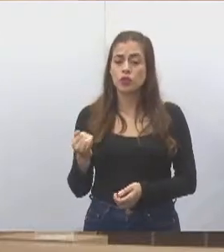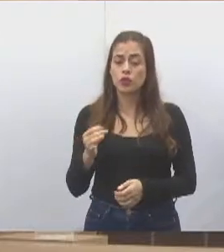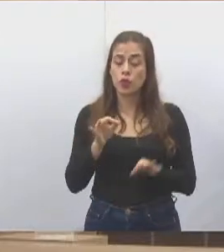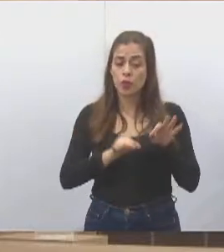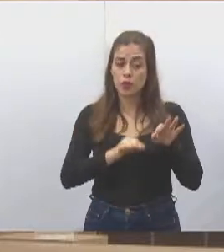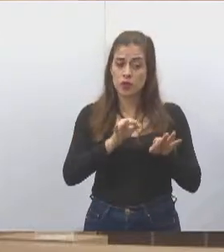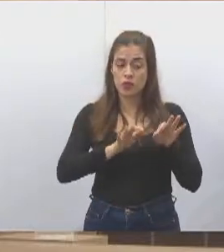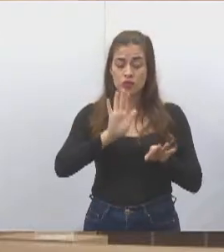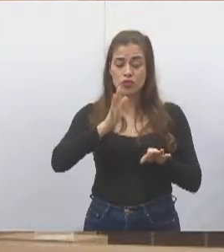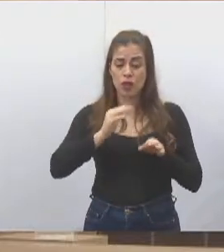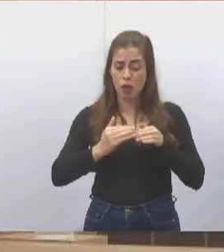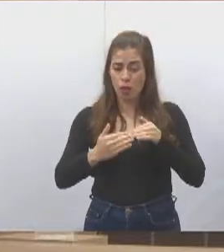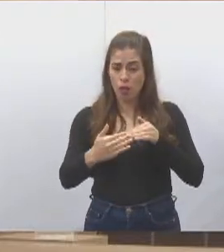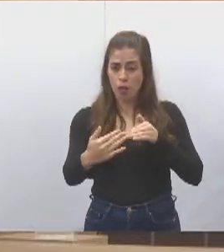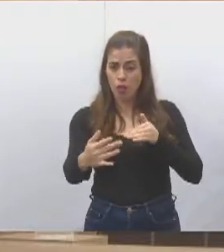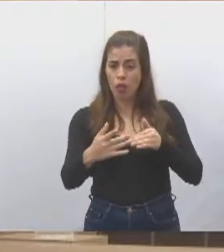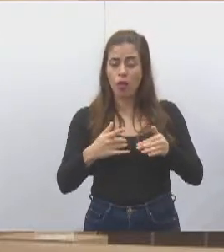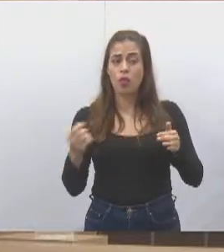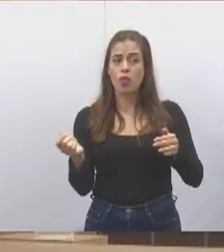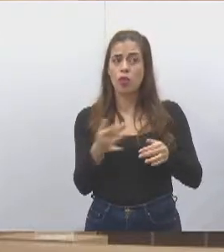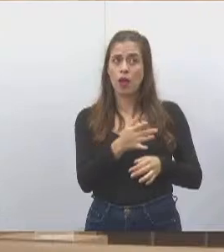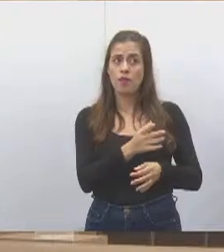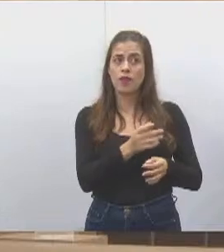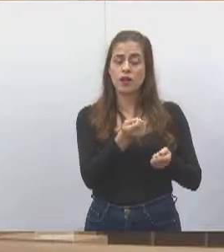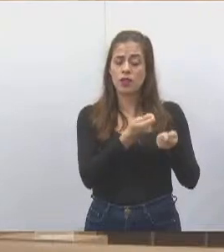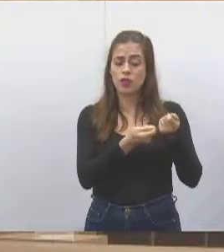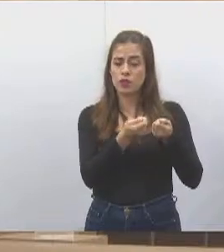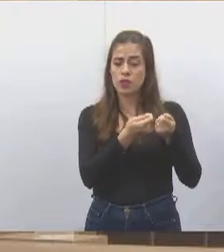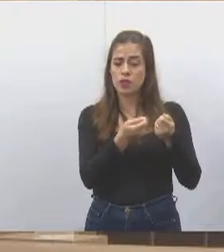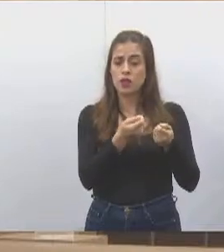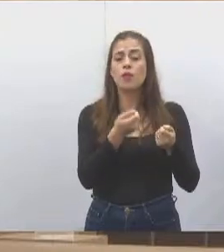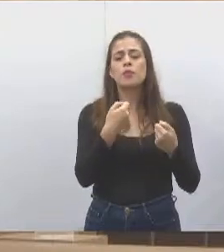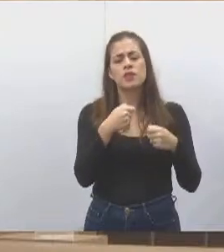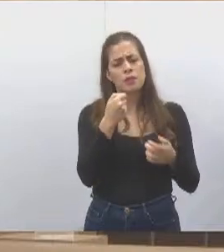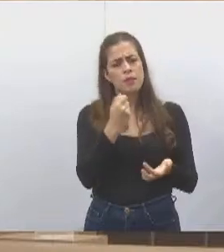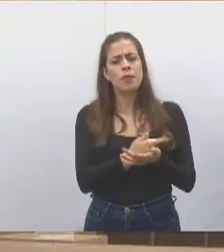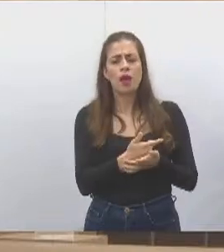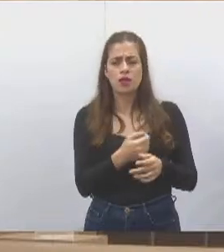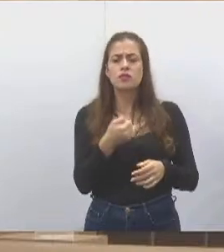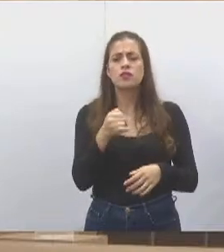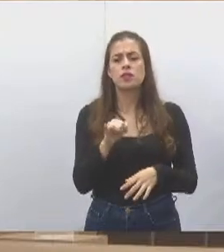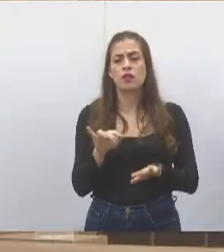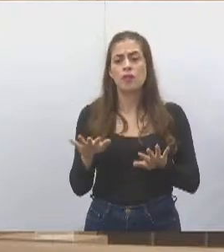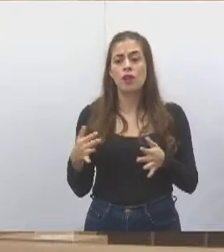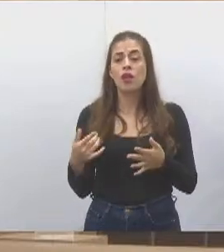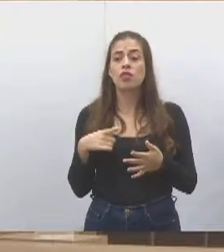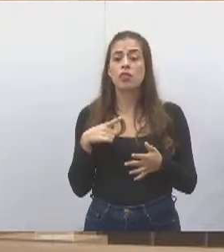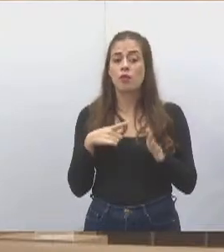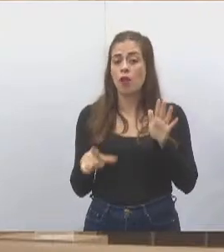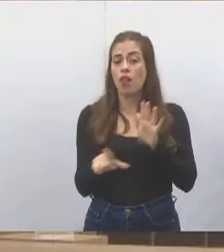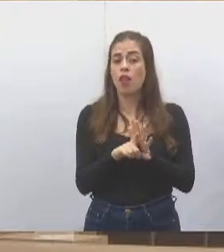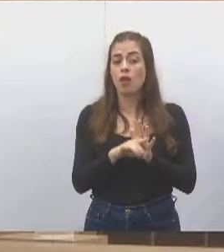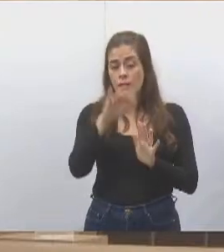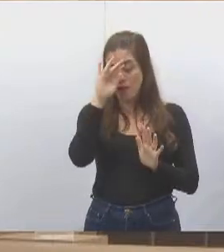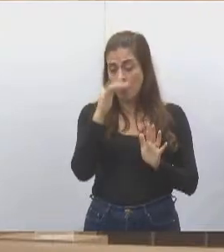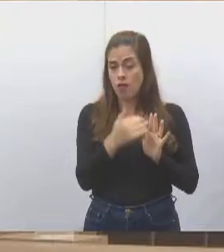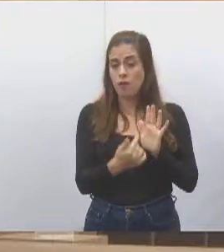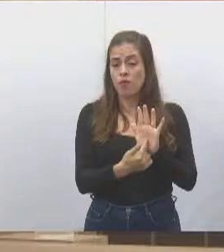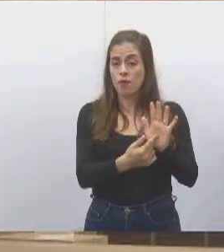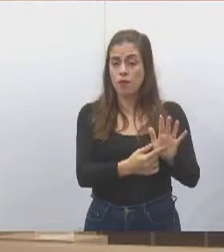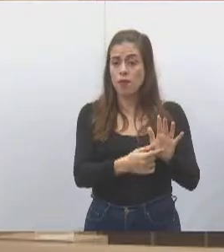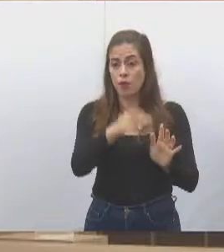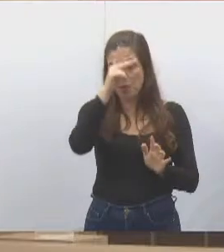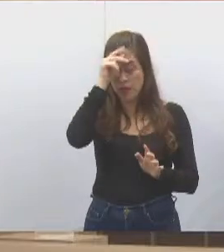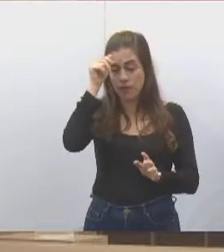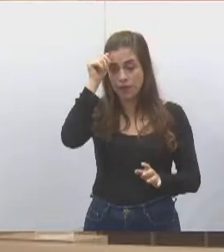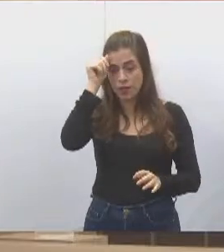acontecendo, obviamente que vai haver uma nova renegociação e obviamente que vai ter que ser pago, até porque senão há implicâncias legais aí para o gestor da